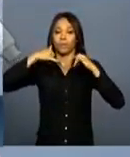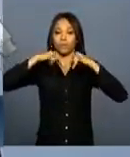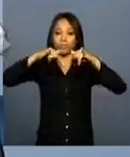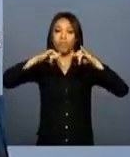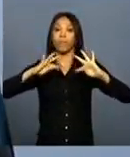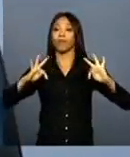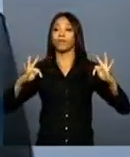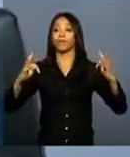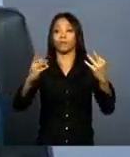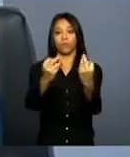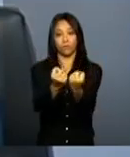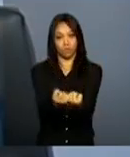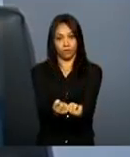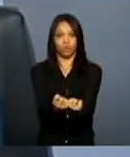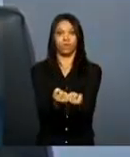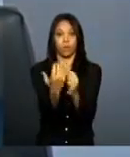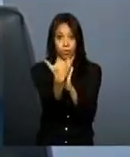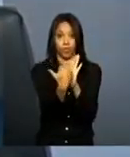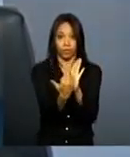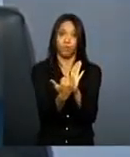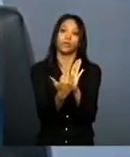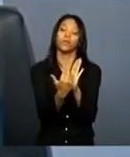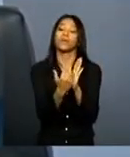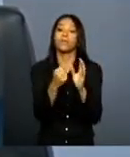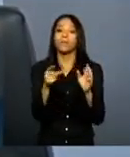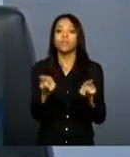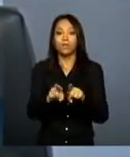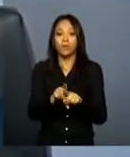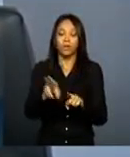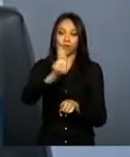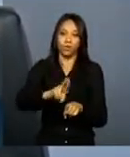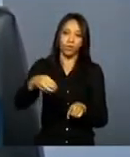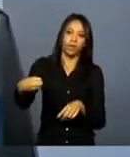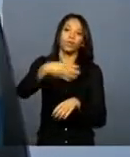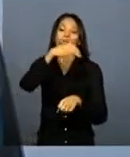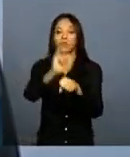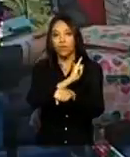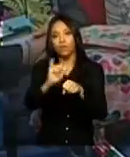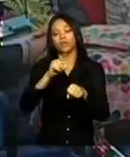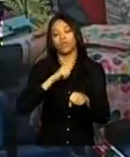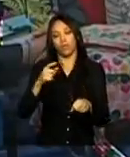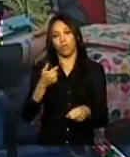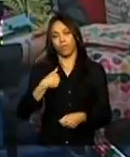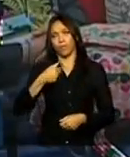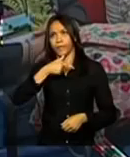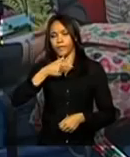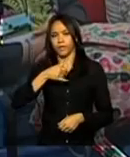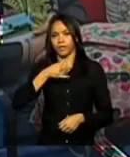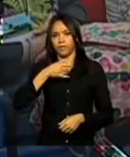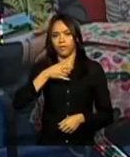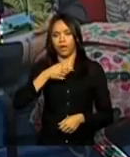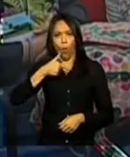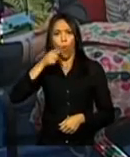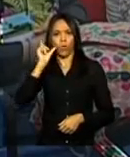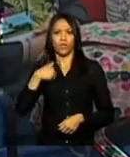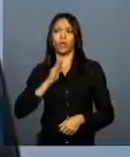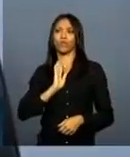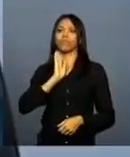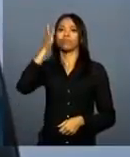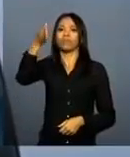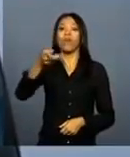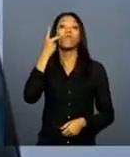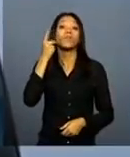outros, né, mas para inovar. Nós temos muito espaço. Ontem eu estive em Fortaleza, numa